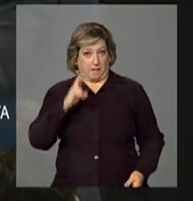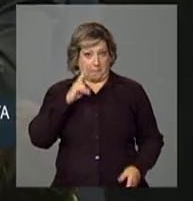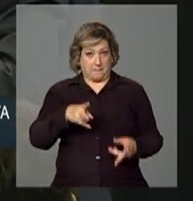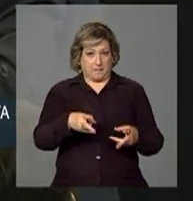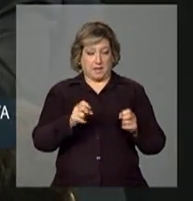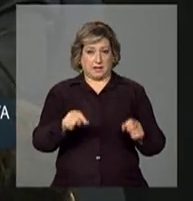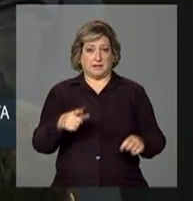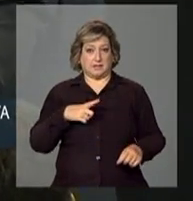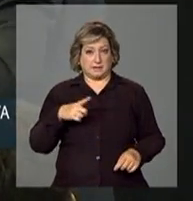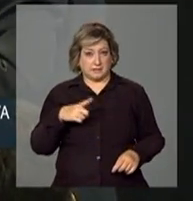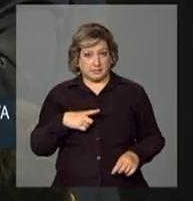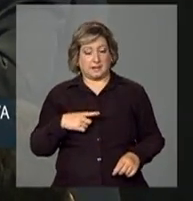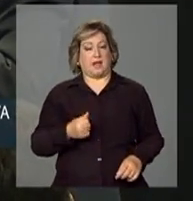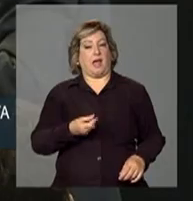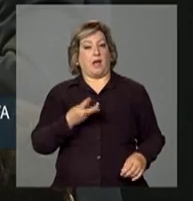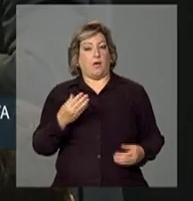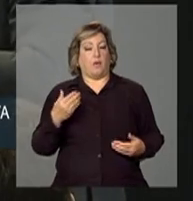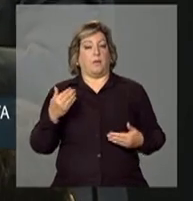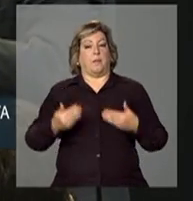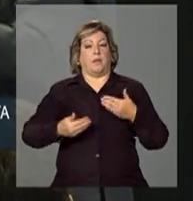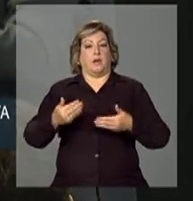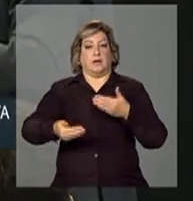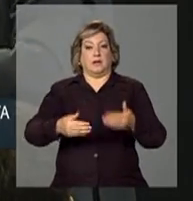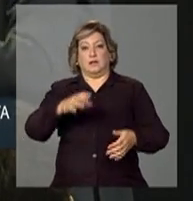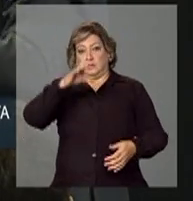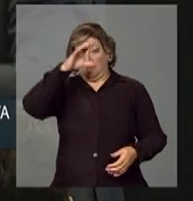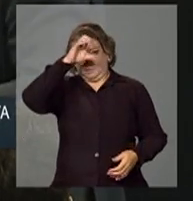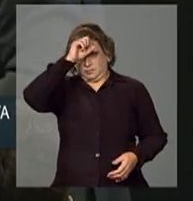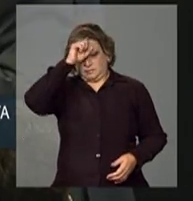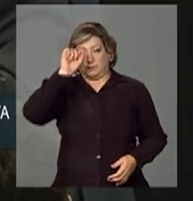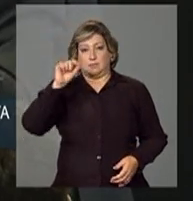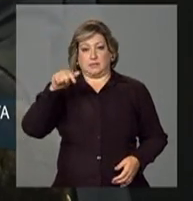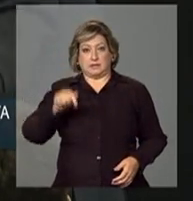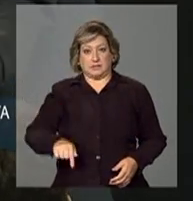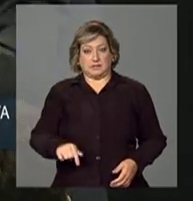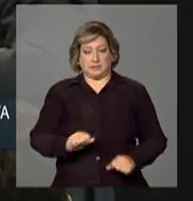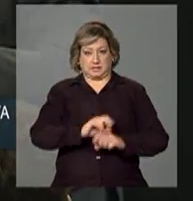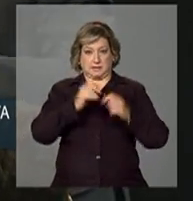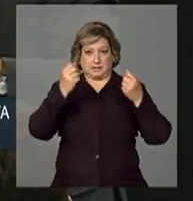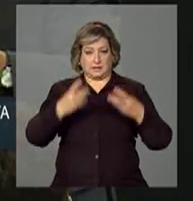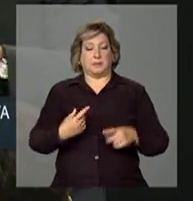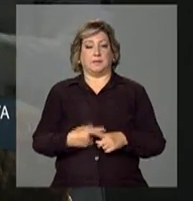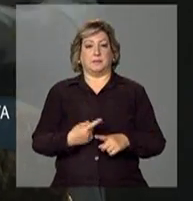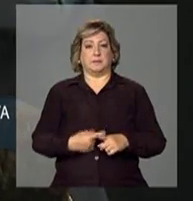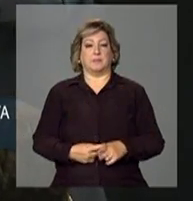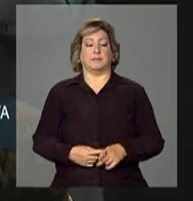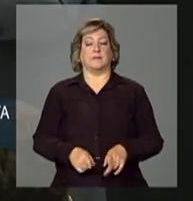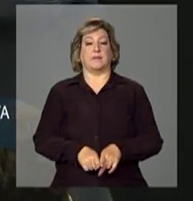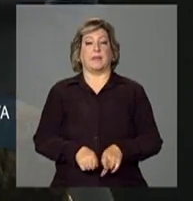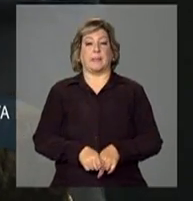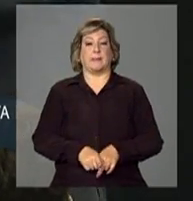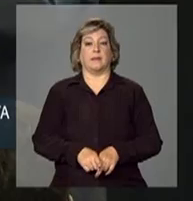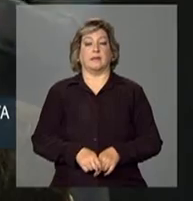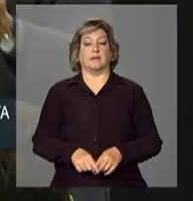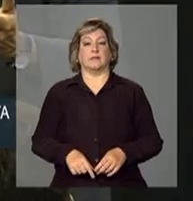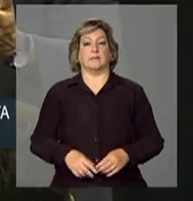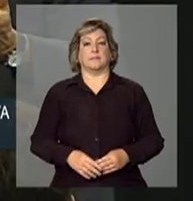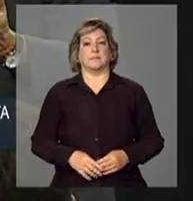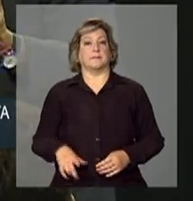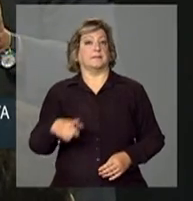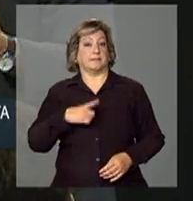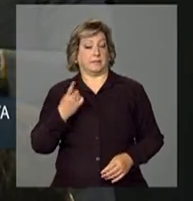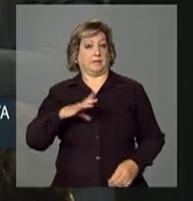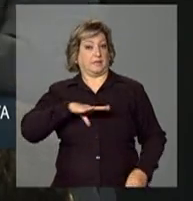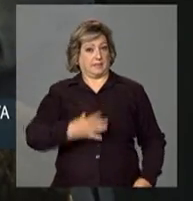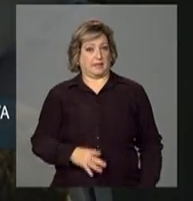algum progresso na compreensão dessa elucidação? E, por fim, fica desafio até, quem sabe, para um